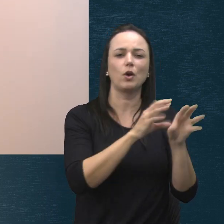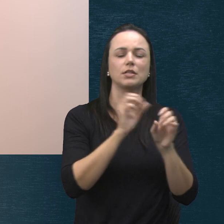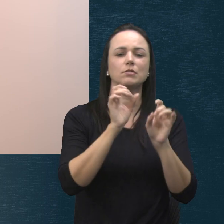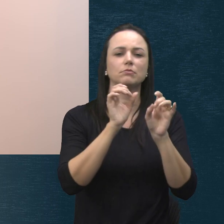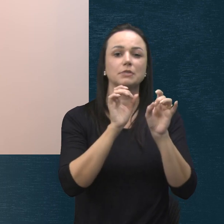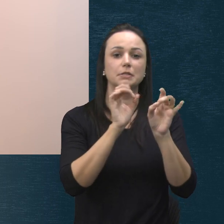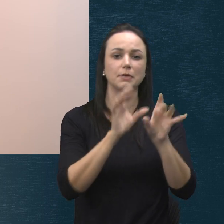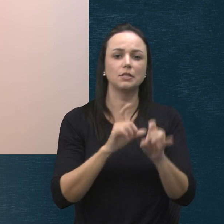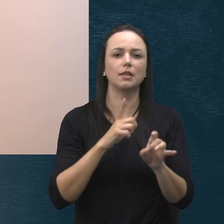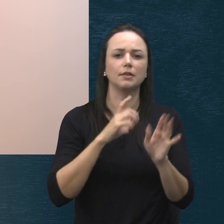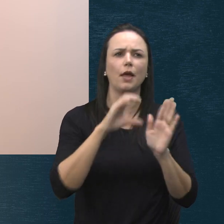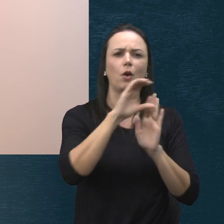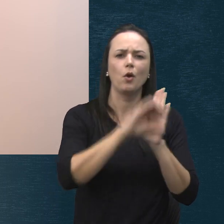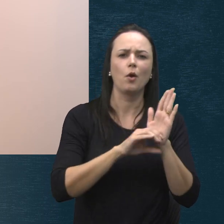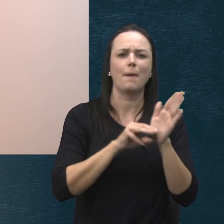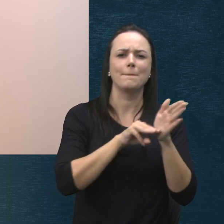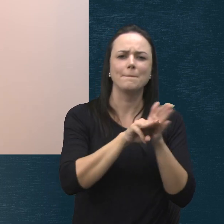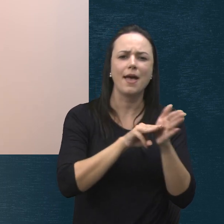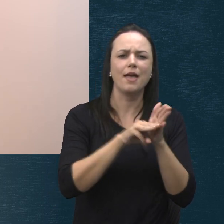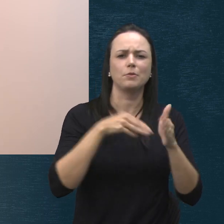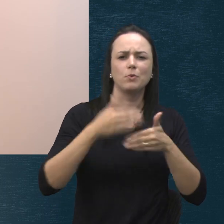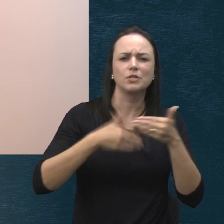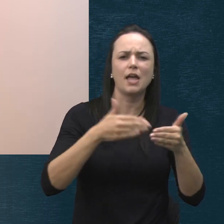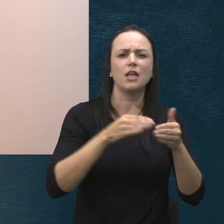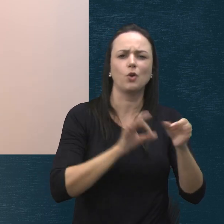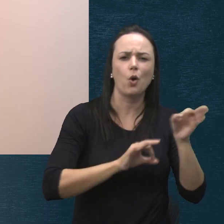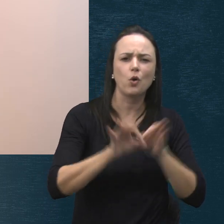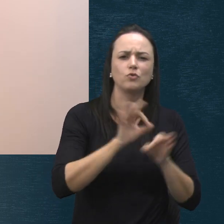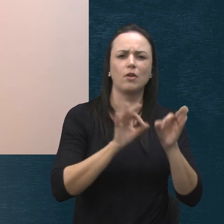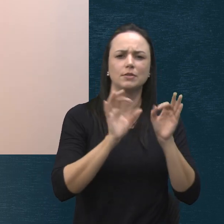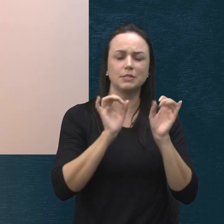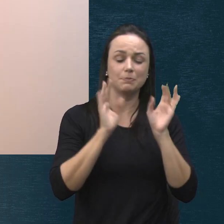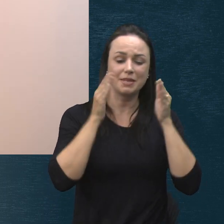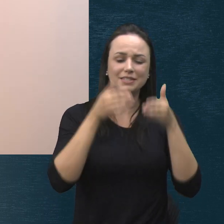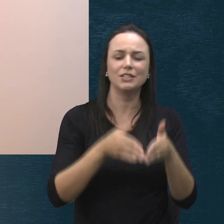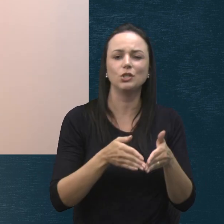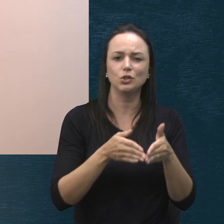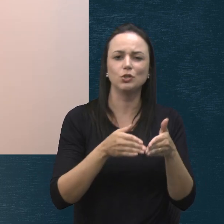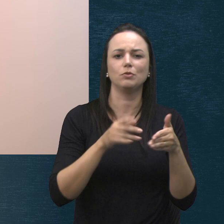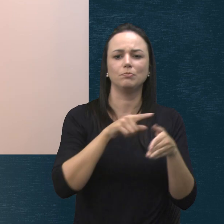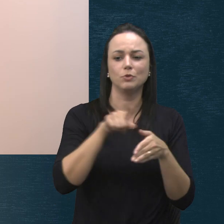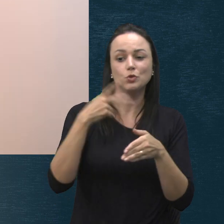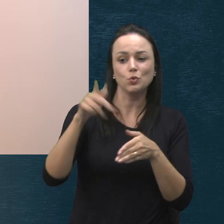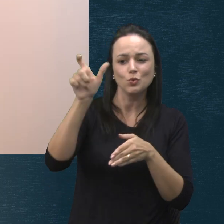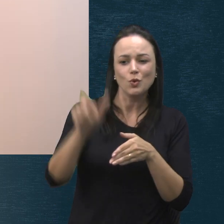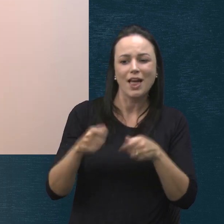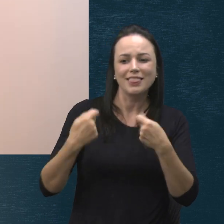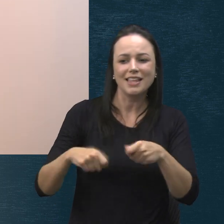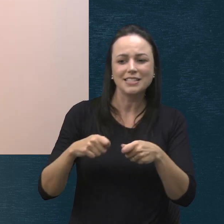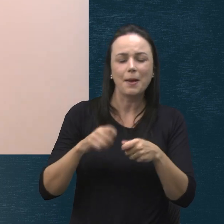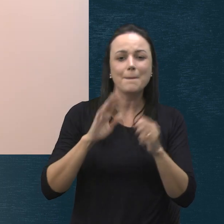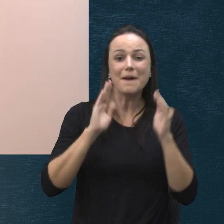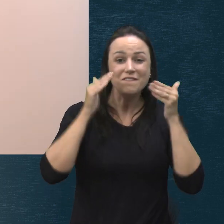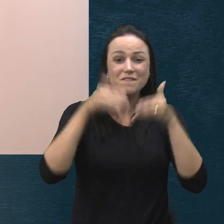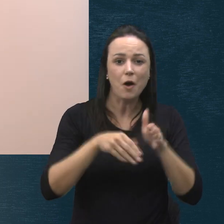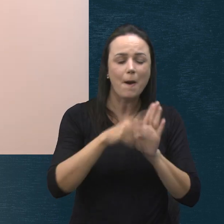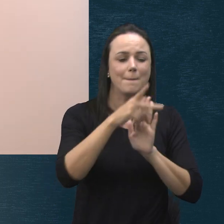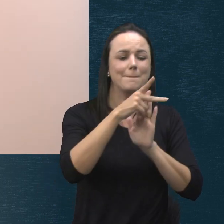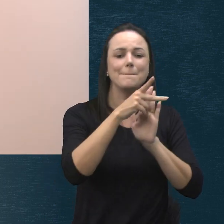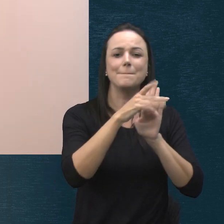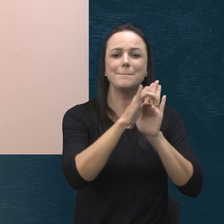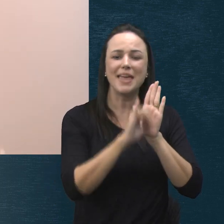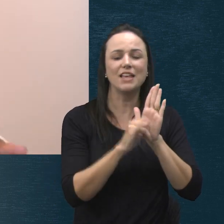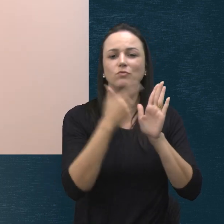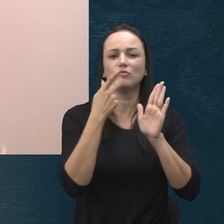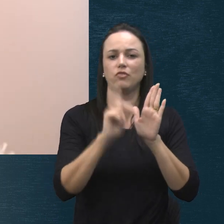direito a currículos, métodos, processos de organização específicos para atender às suas necessidades, mas não fala especificamente de PEI. Então, quando a